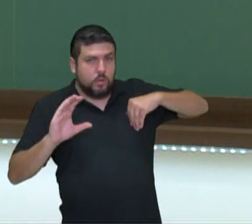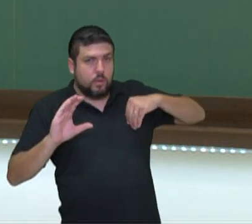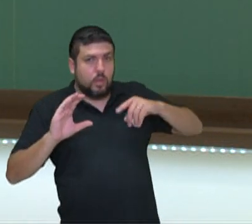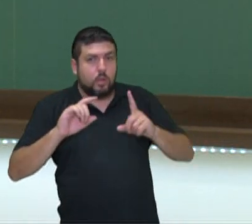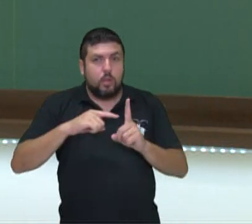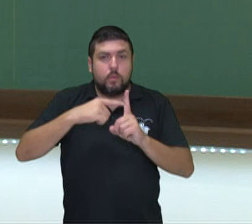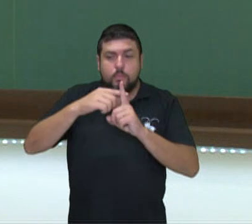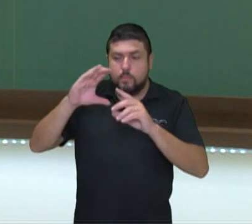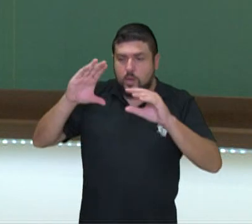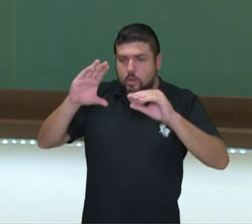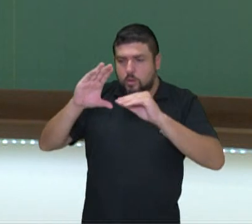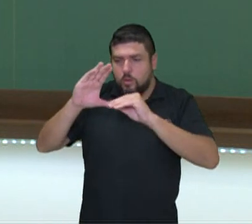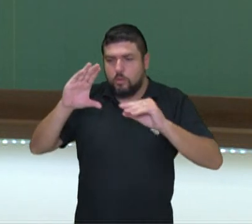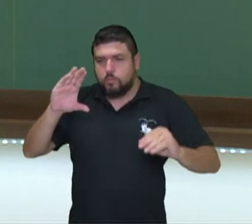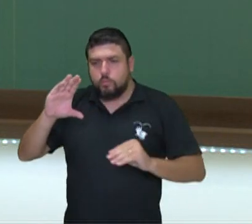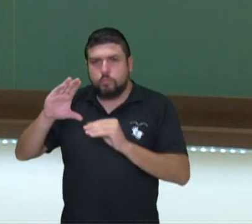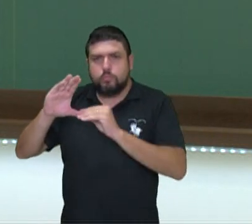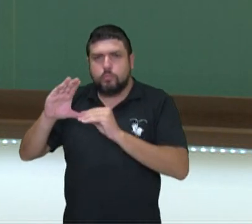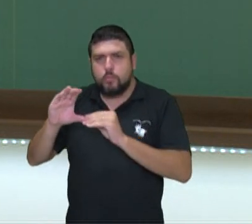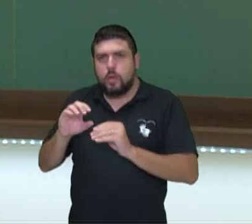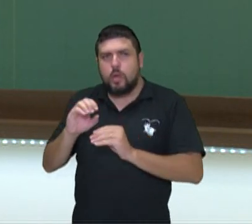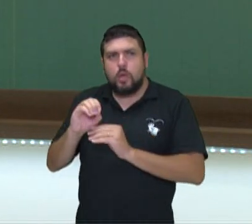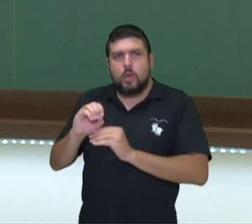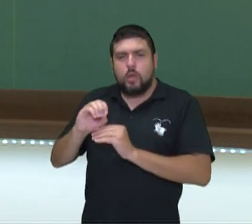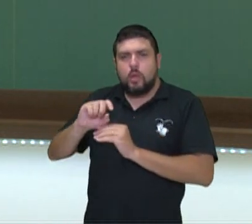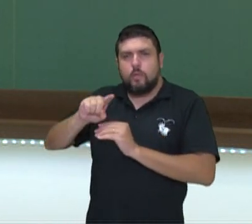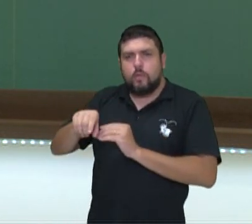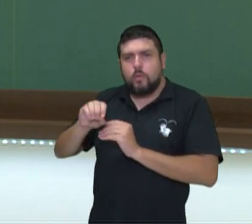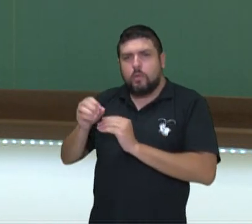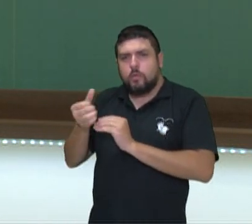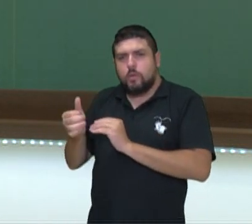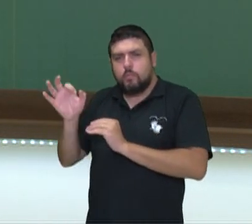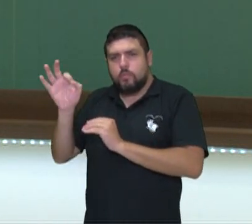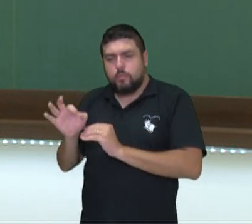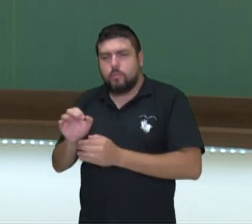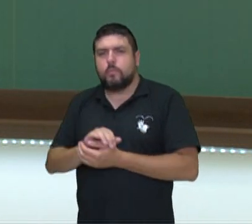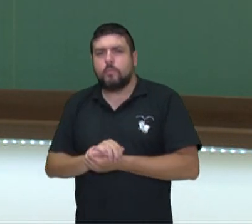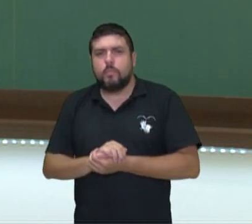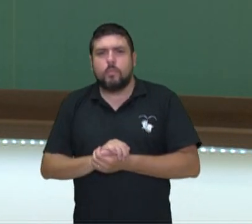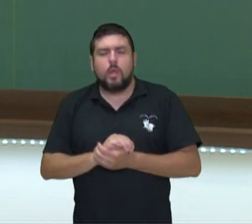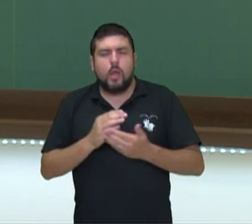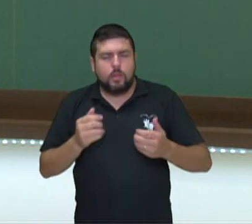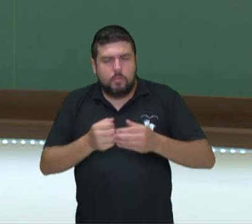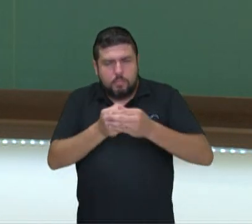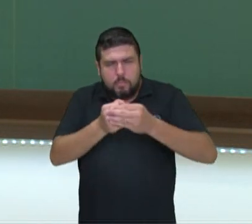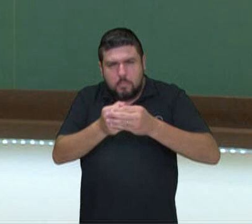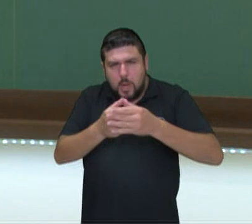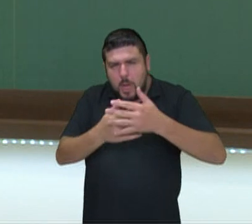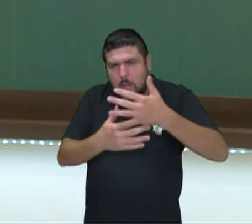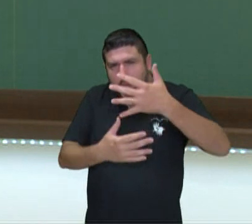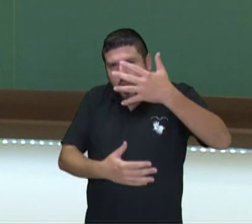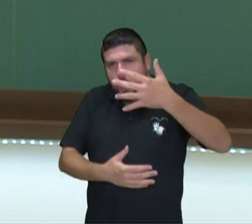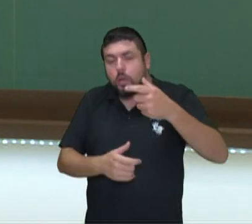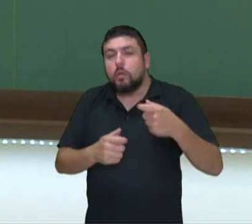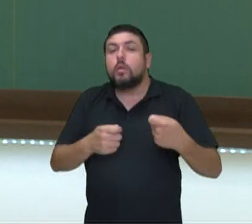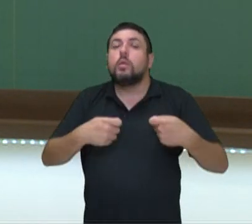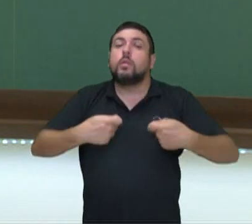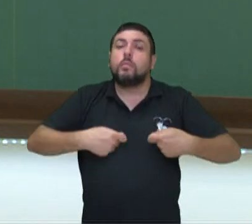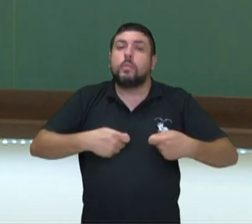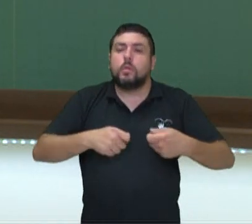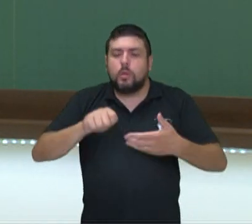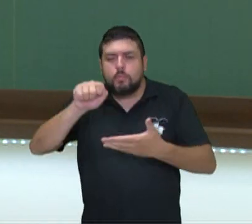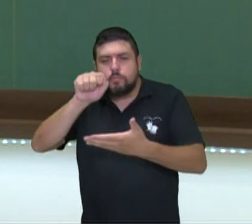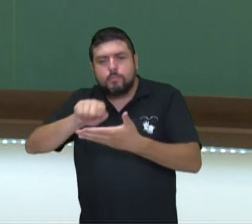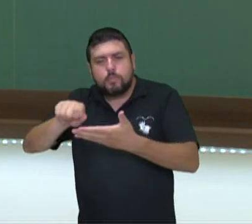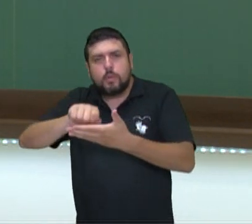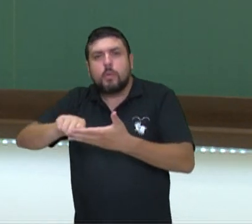aqui na língua portuguesa, nós temos que transformar para a linguagem algébrica, escrever a nossa funçãozinha matemática. Preciso